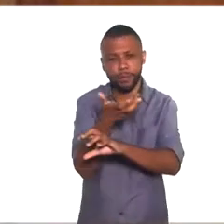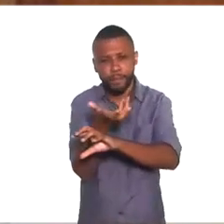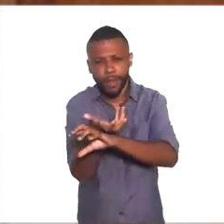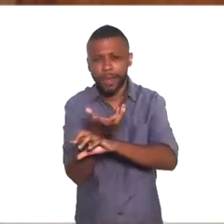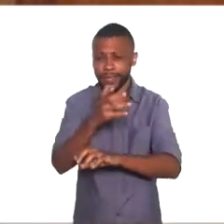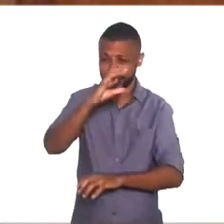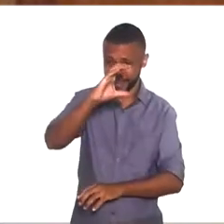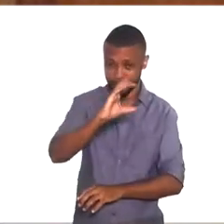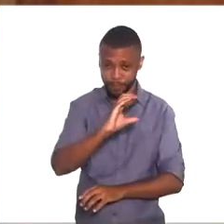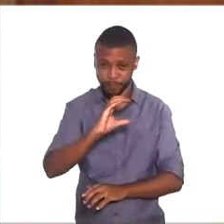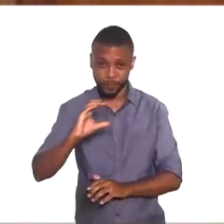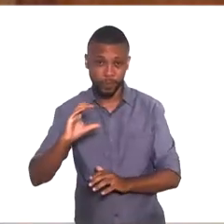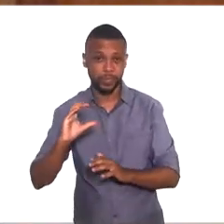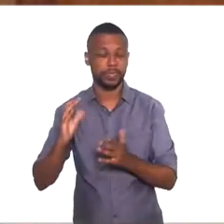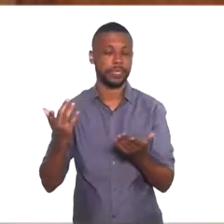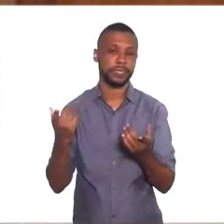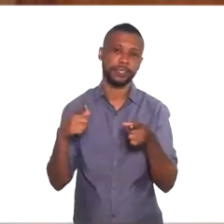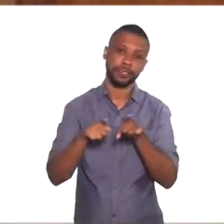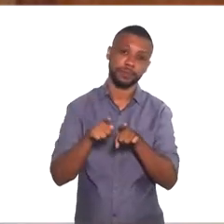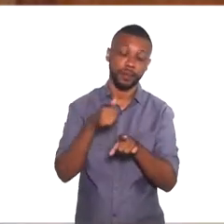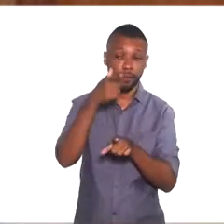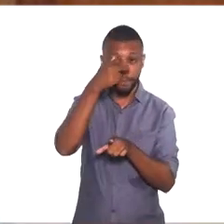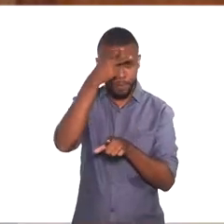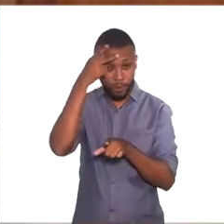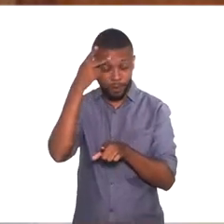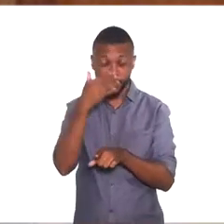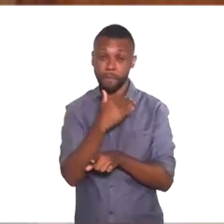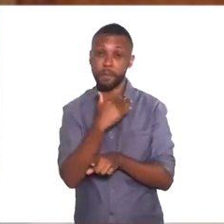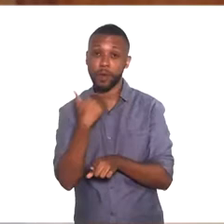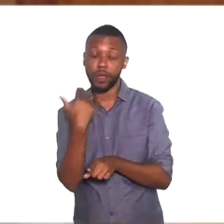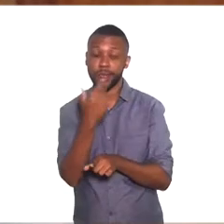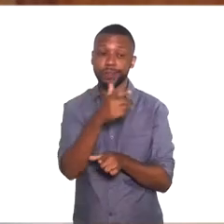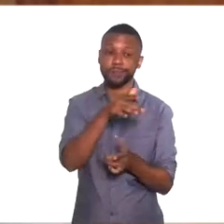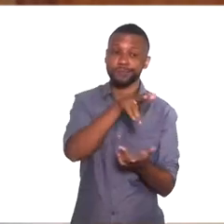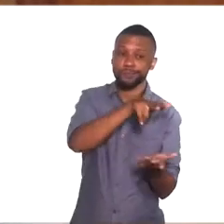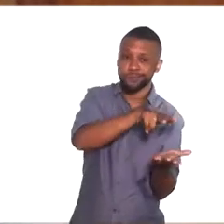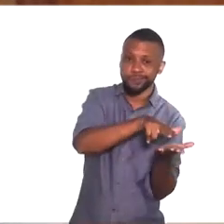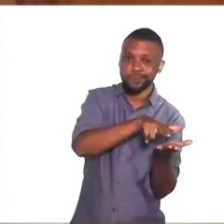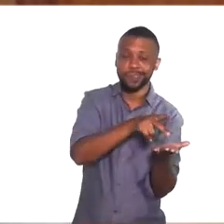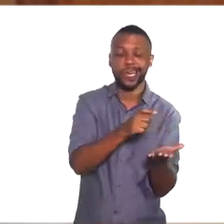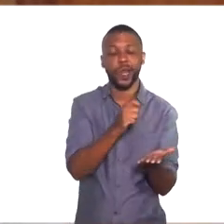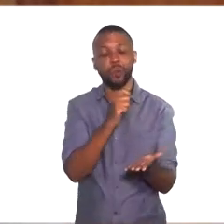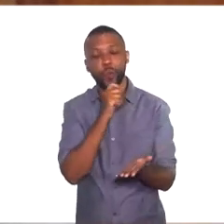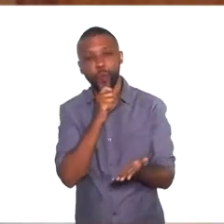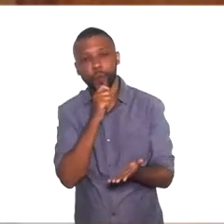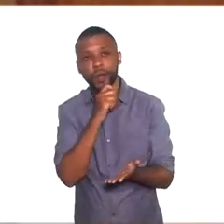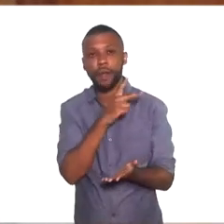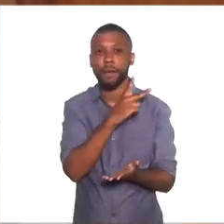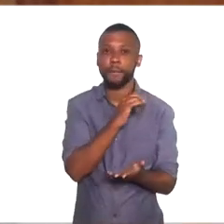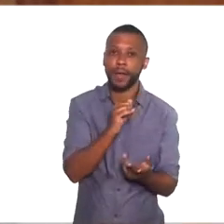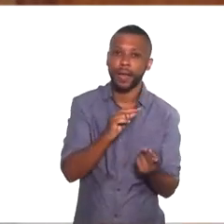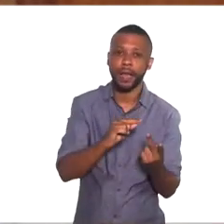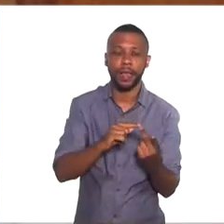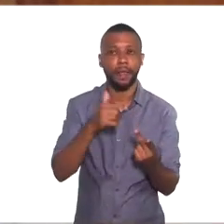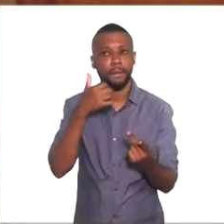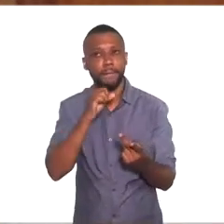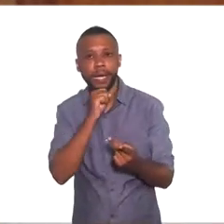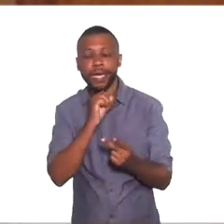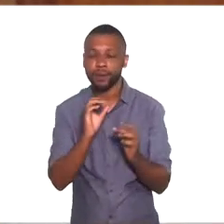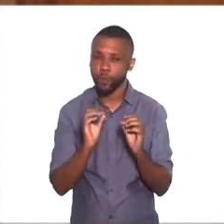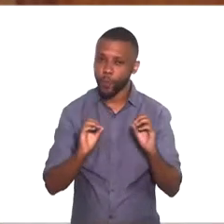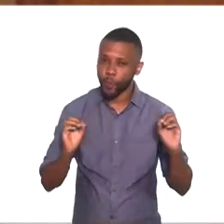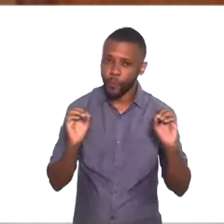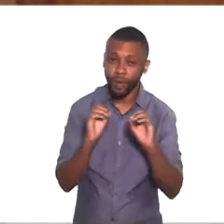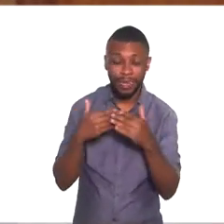espaço de cabecinha da igreja não acabou falecendo ali inclusive não é uma pessoa que não tinha nem pai nem mãe nem parente